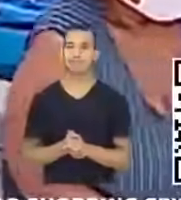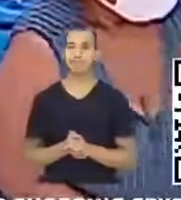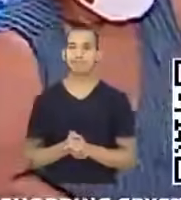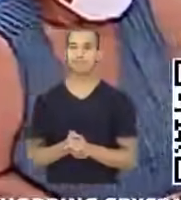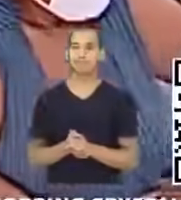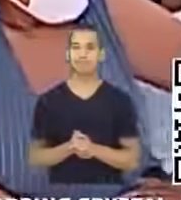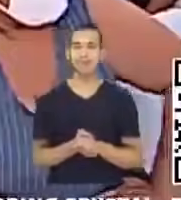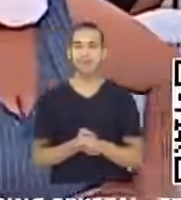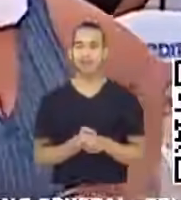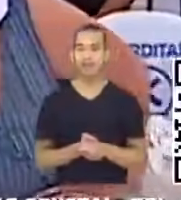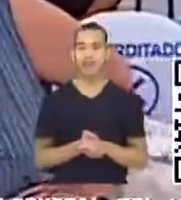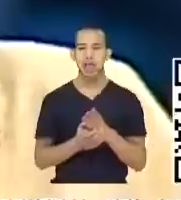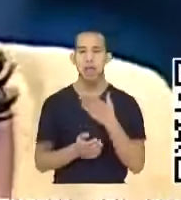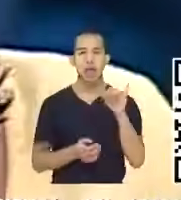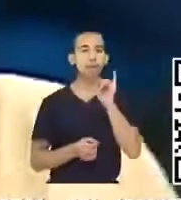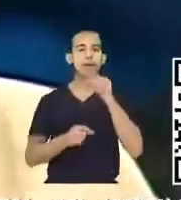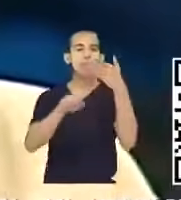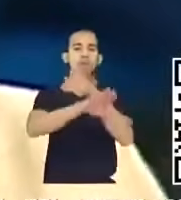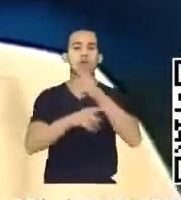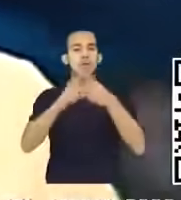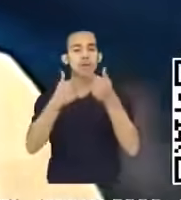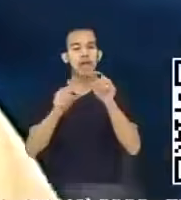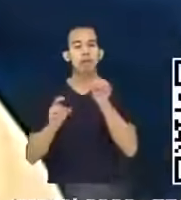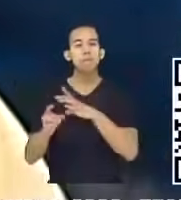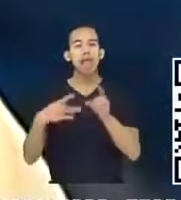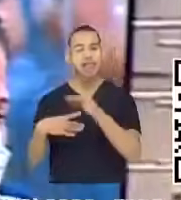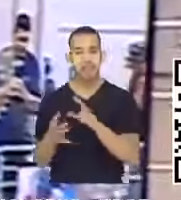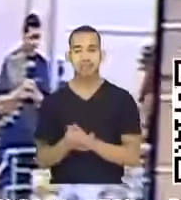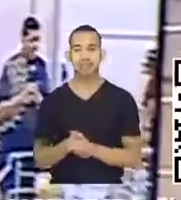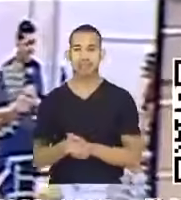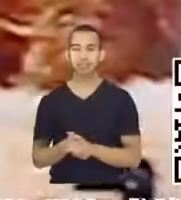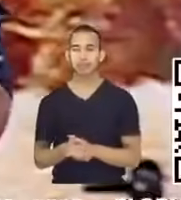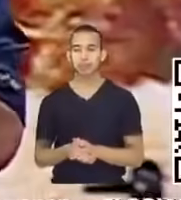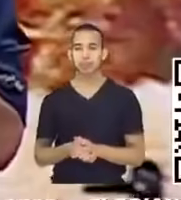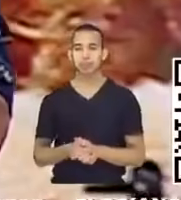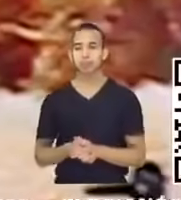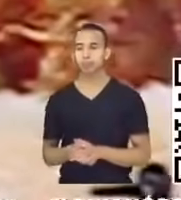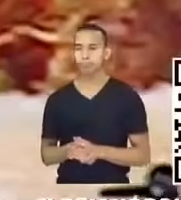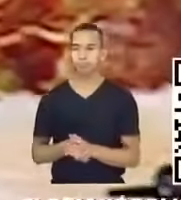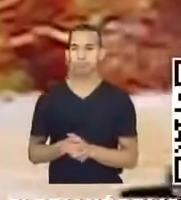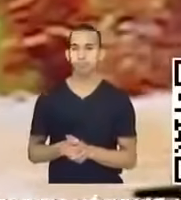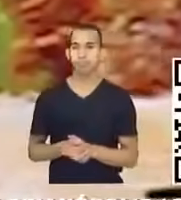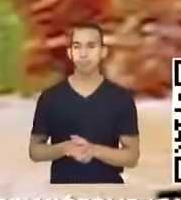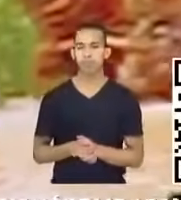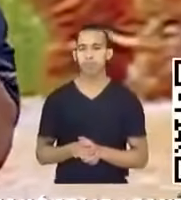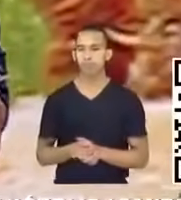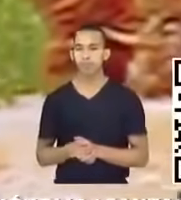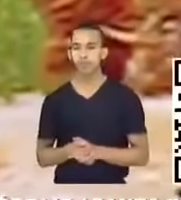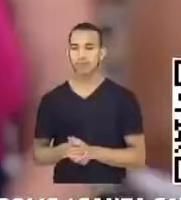a minha irmã não veio que ela ficou com meu espera aí E aí e olha para